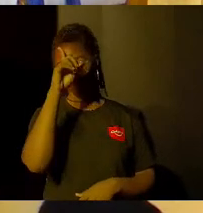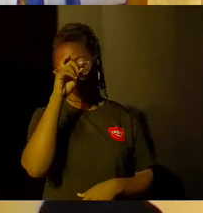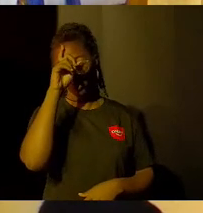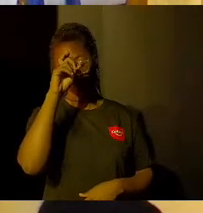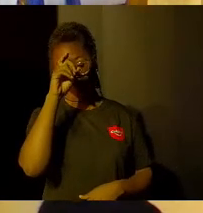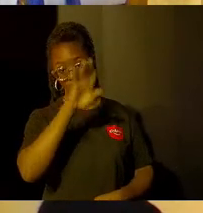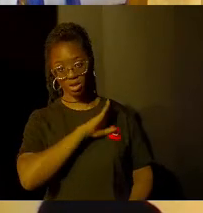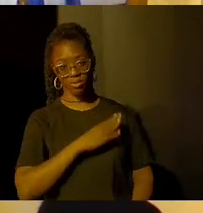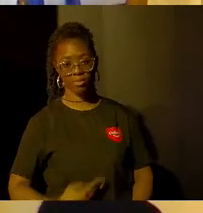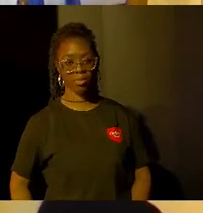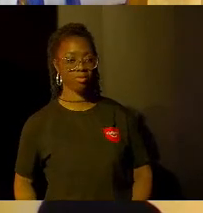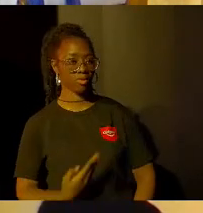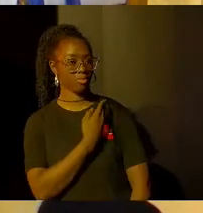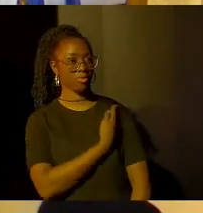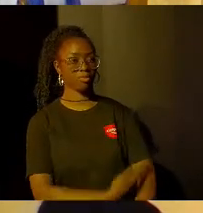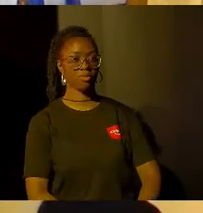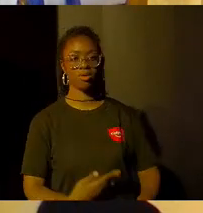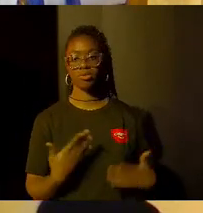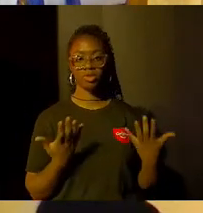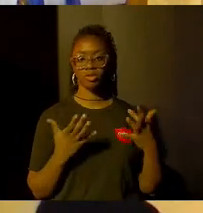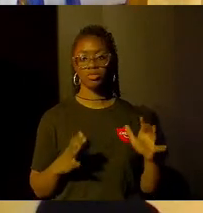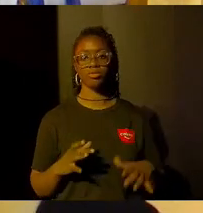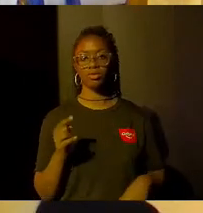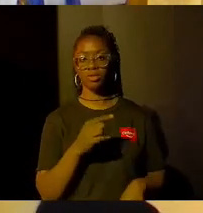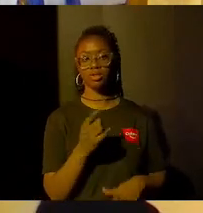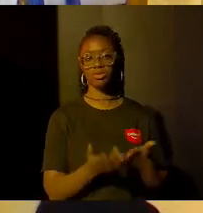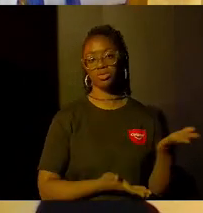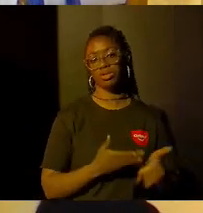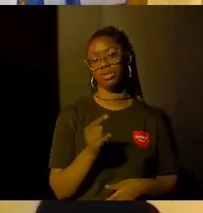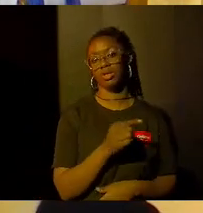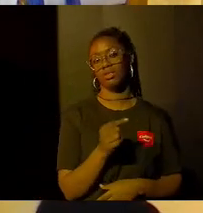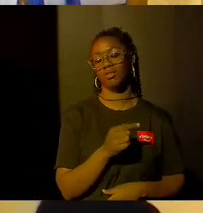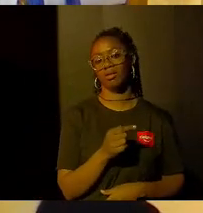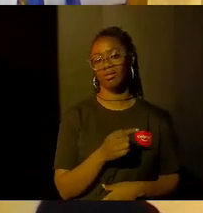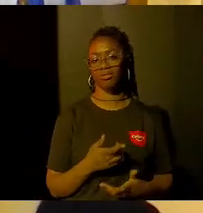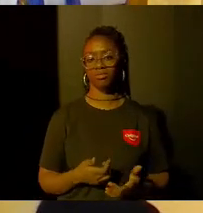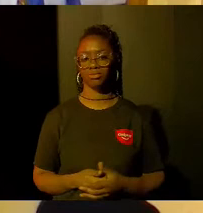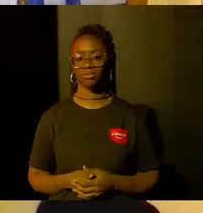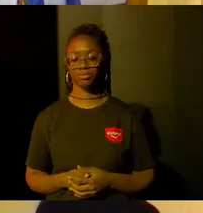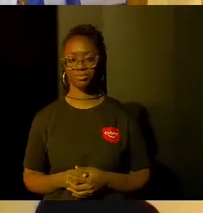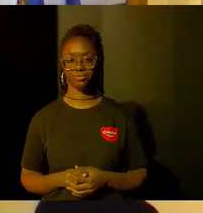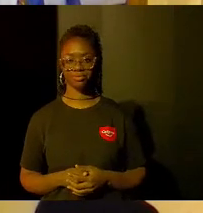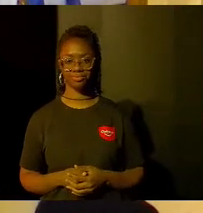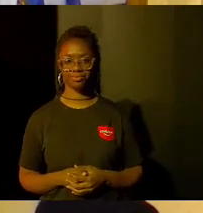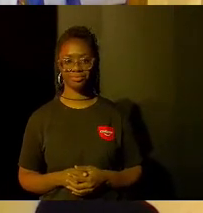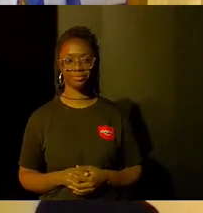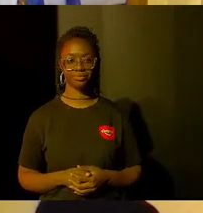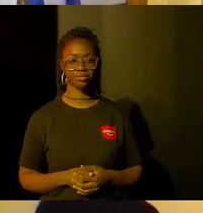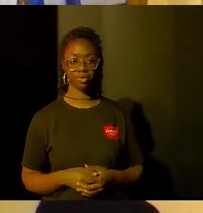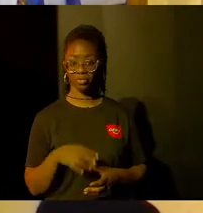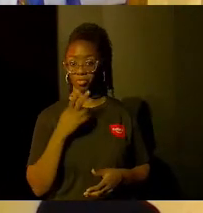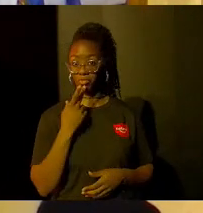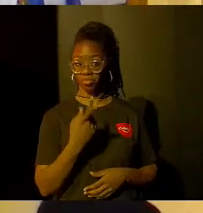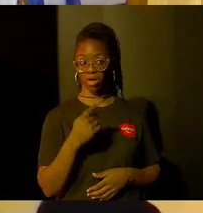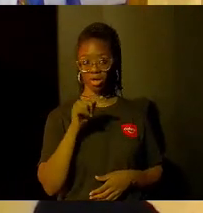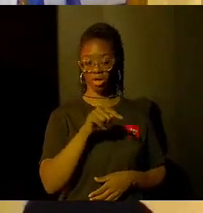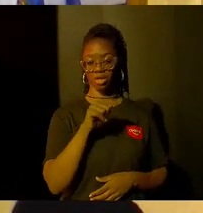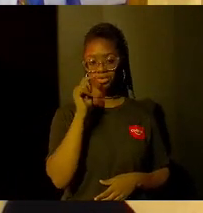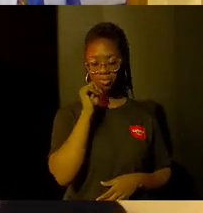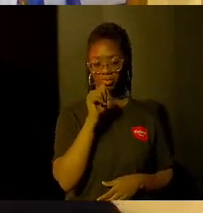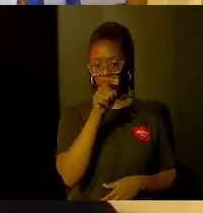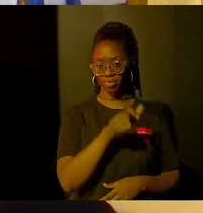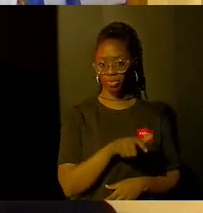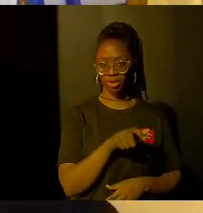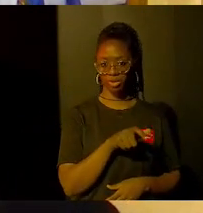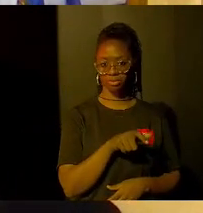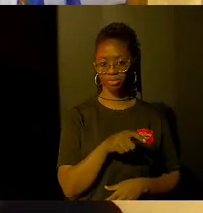não quis cuidar da grande best Smith eu vou falar sobre essa mulher eu comecei a perceber